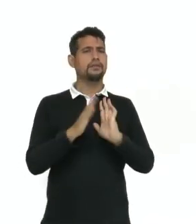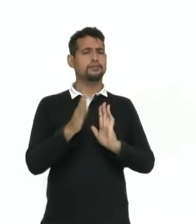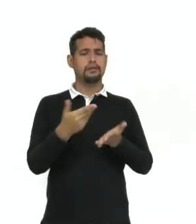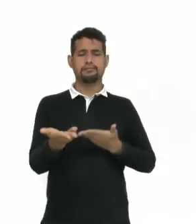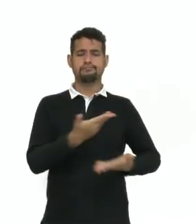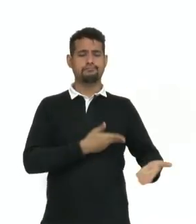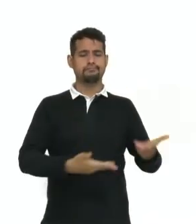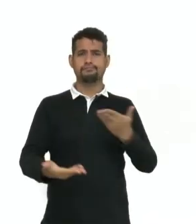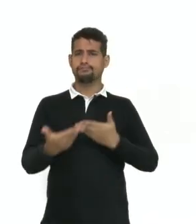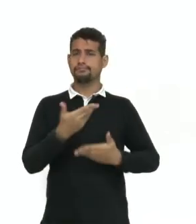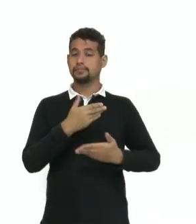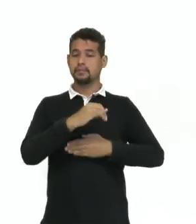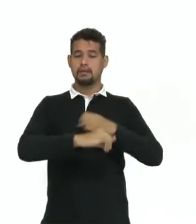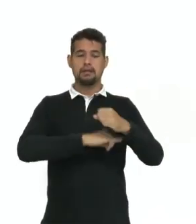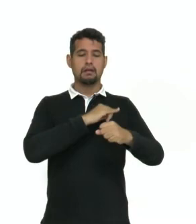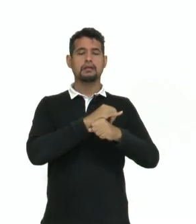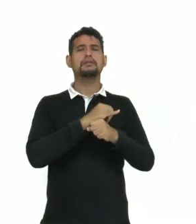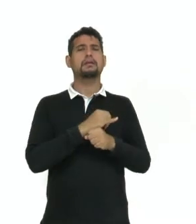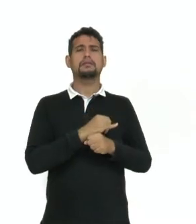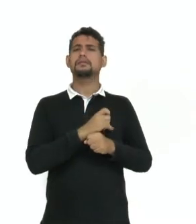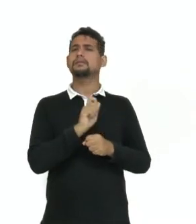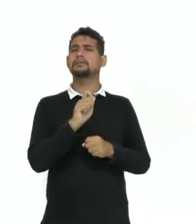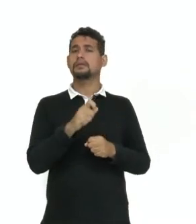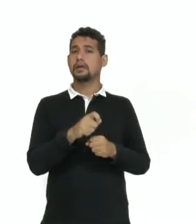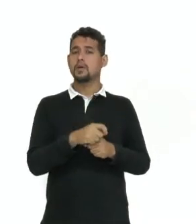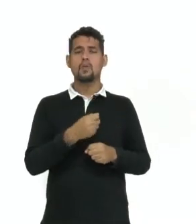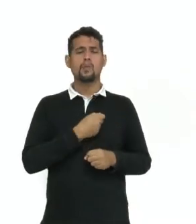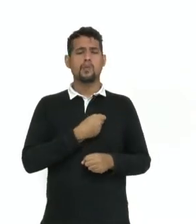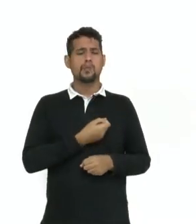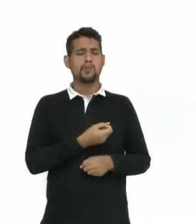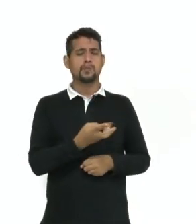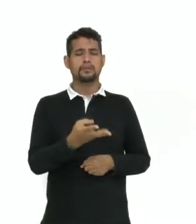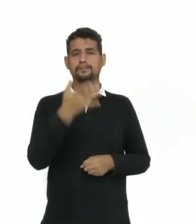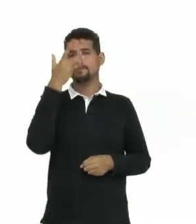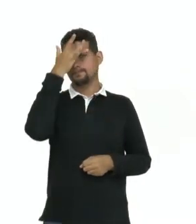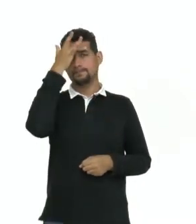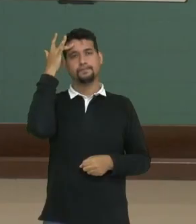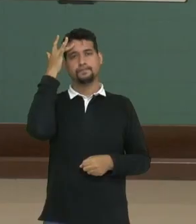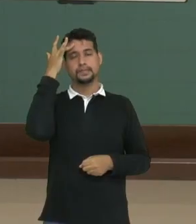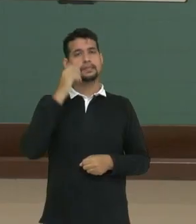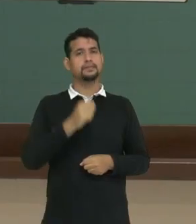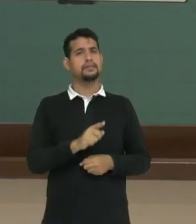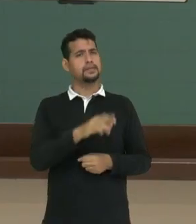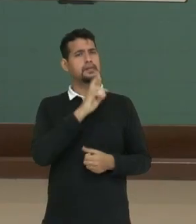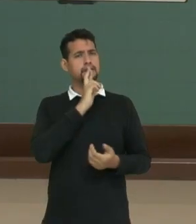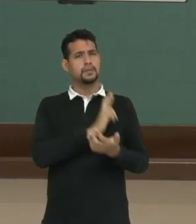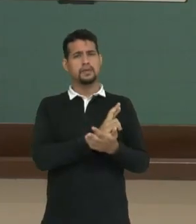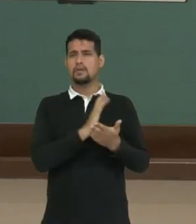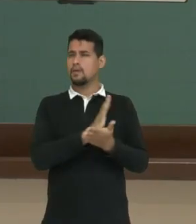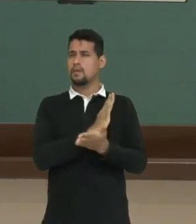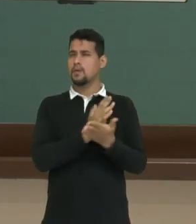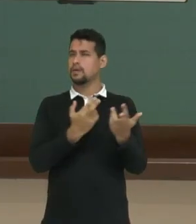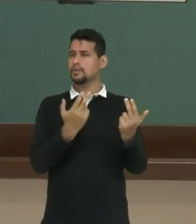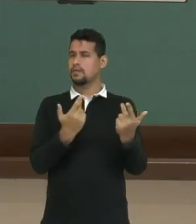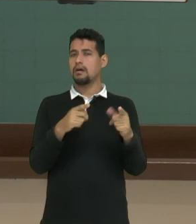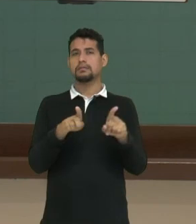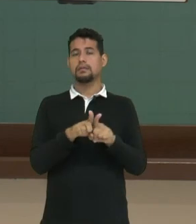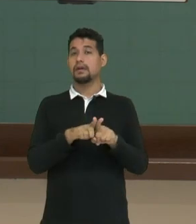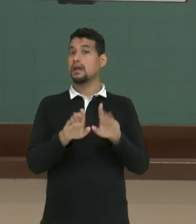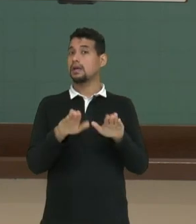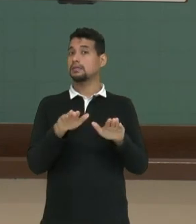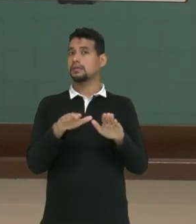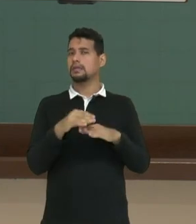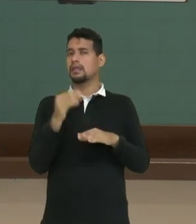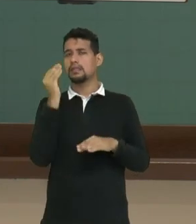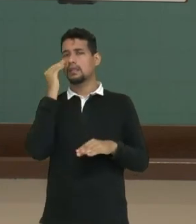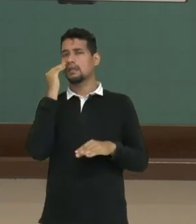por meio da internet por um grande número de pessoas, né? Se vocês responderam algo semelhante, tiveram que de repente buscar